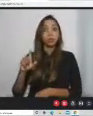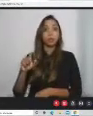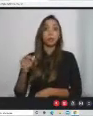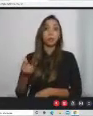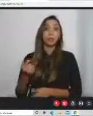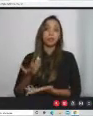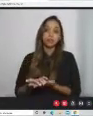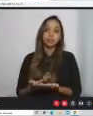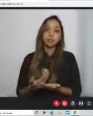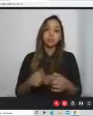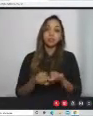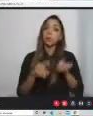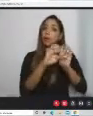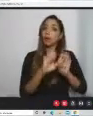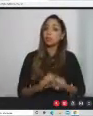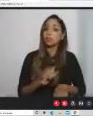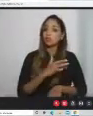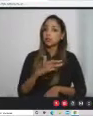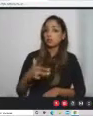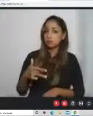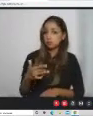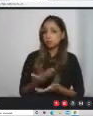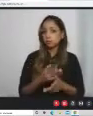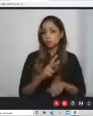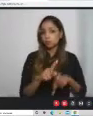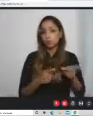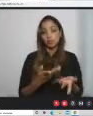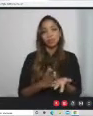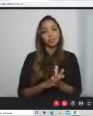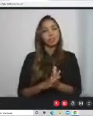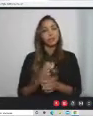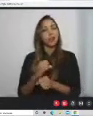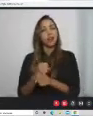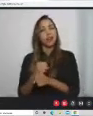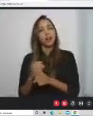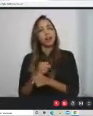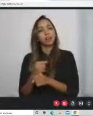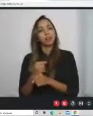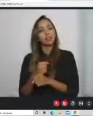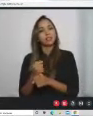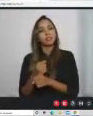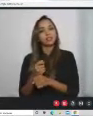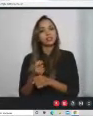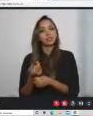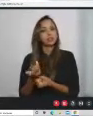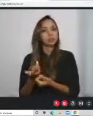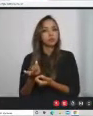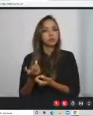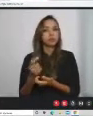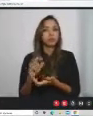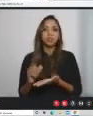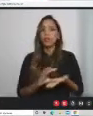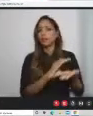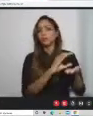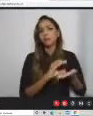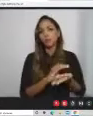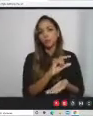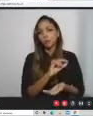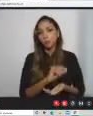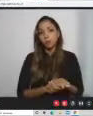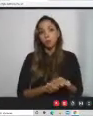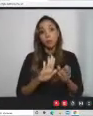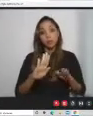pública, que durante anos sofreram constantes desinvestimentos. Mas essa realidade, nós temos a capacidade